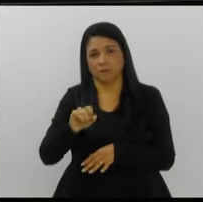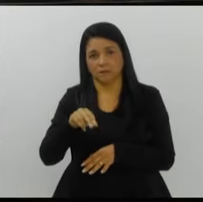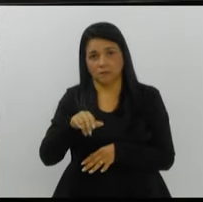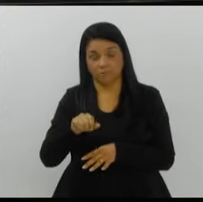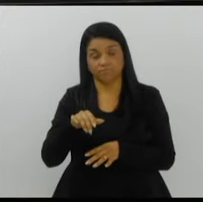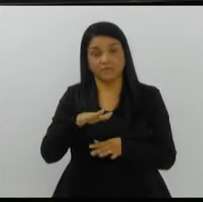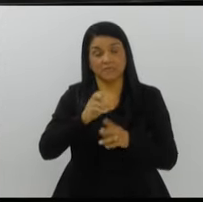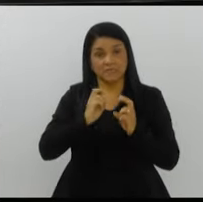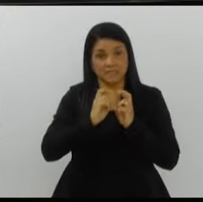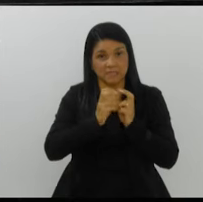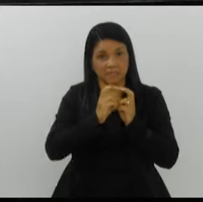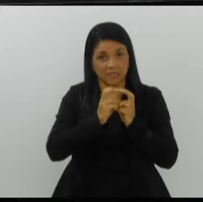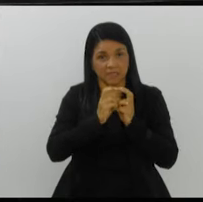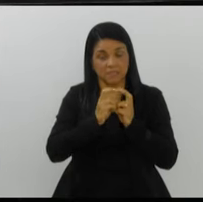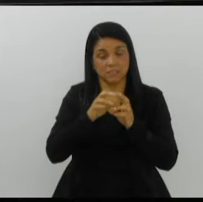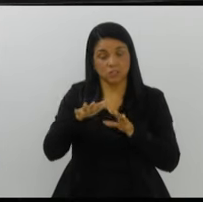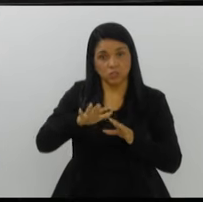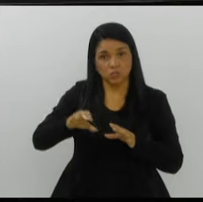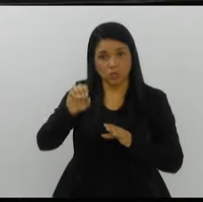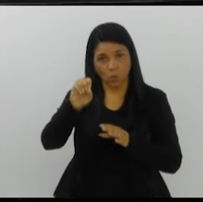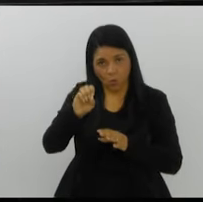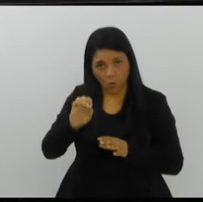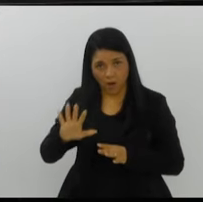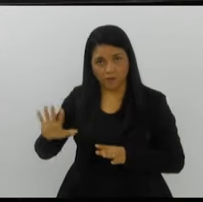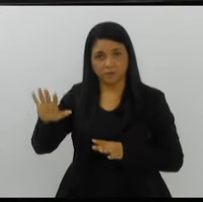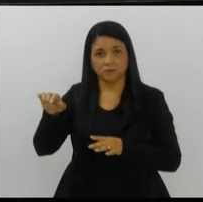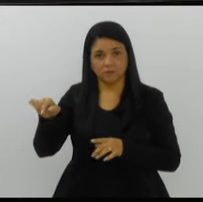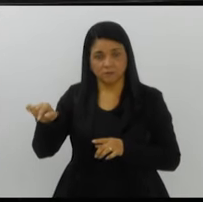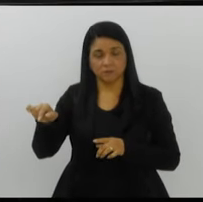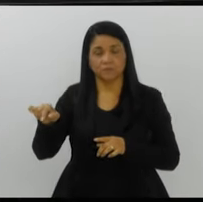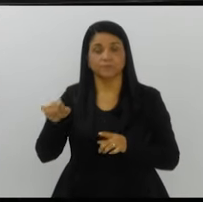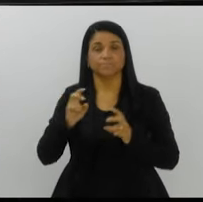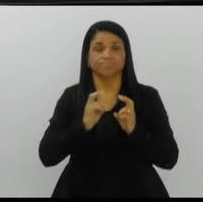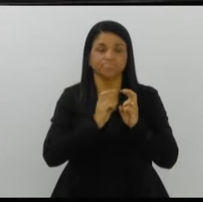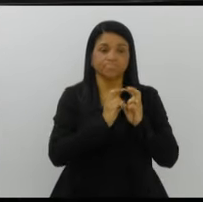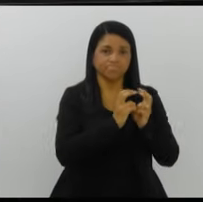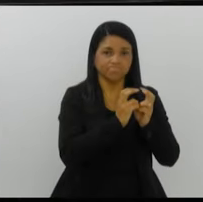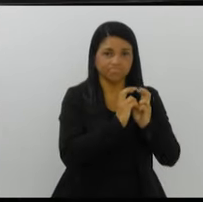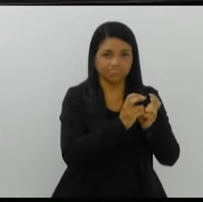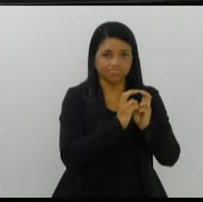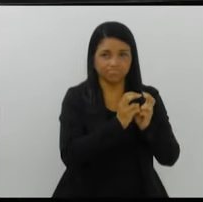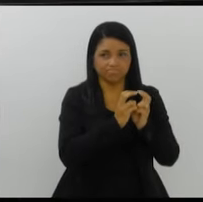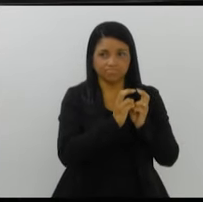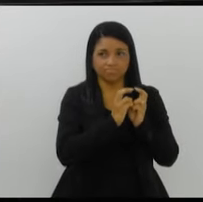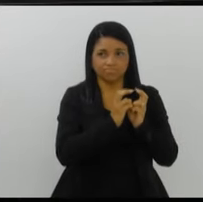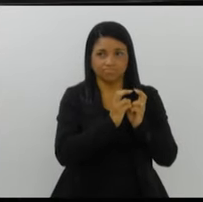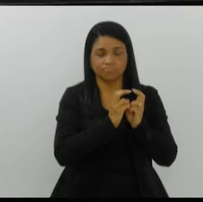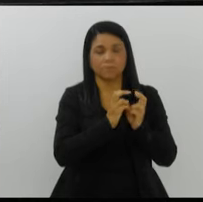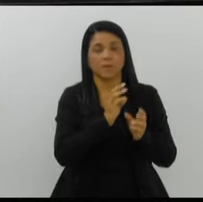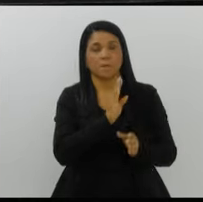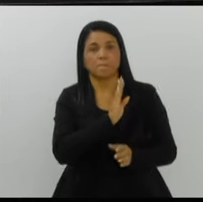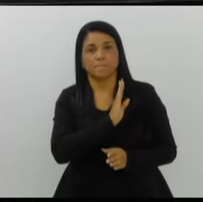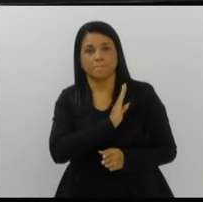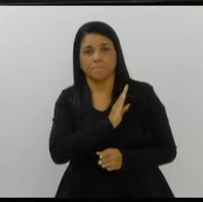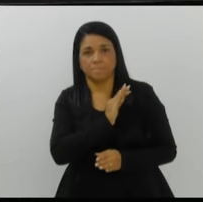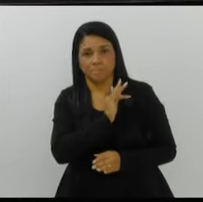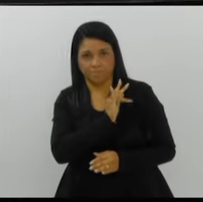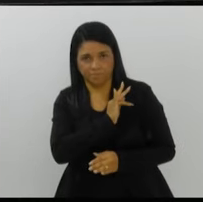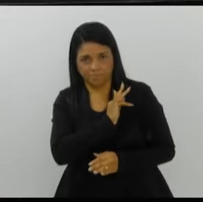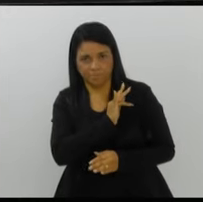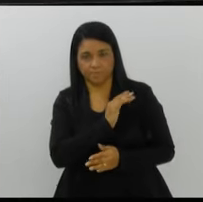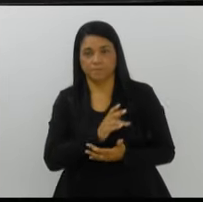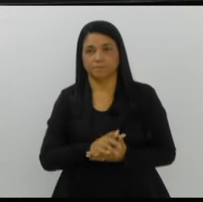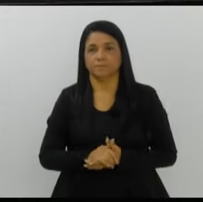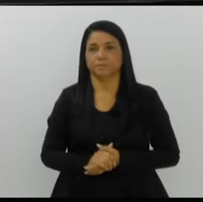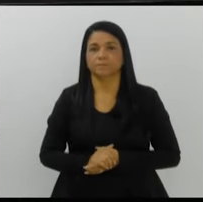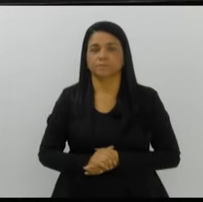zona oeste da nossa cidade, quer seja os trens que demandam a nossa Baixada Fluminense.